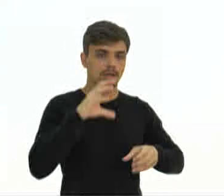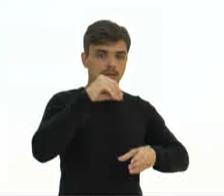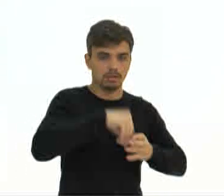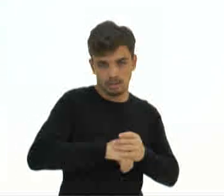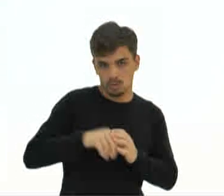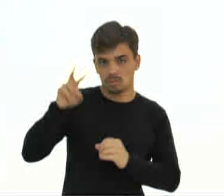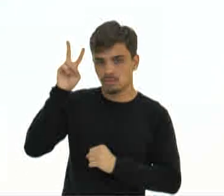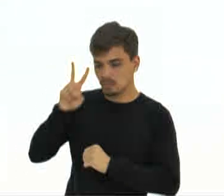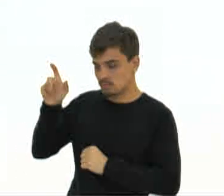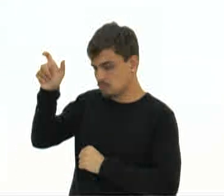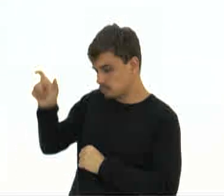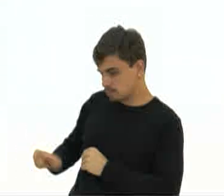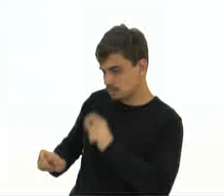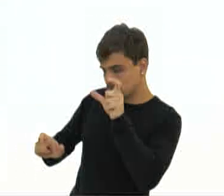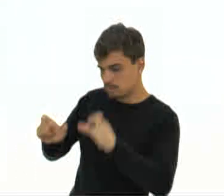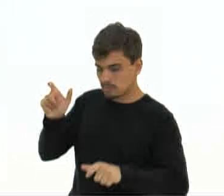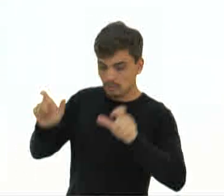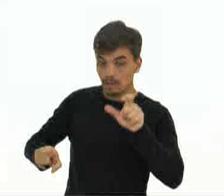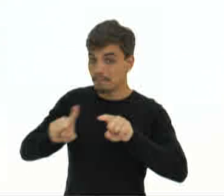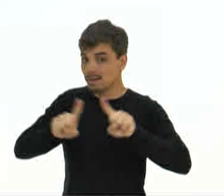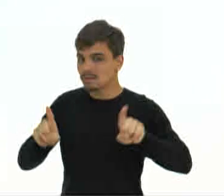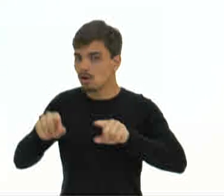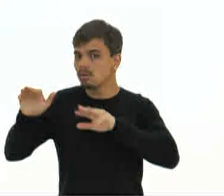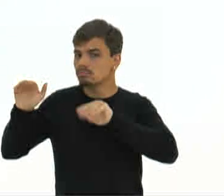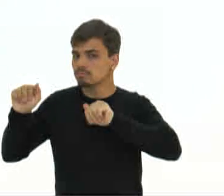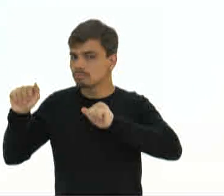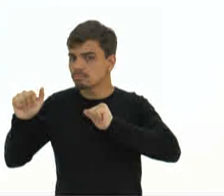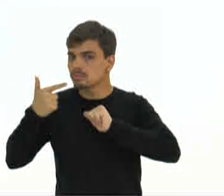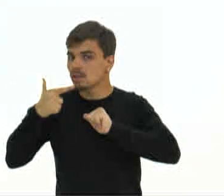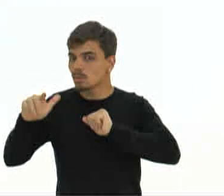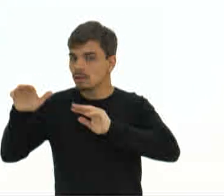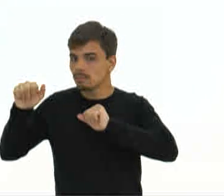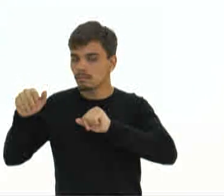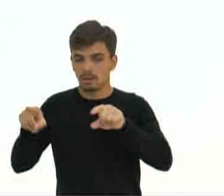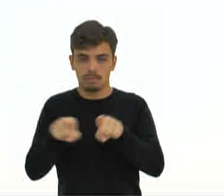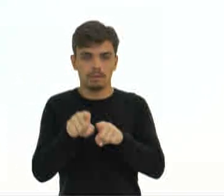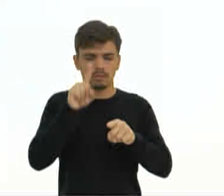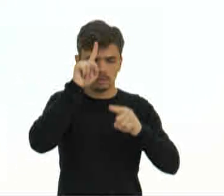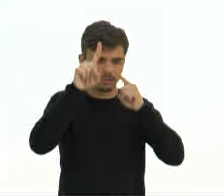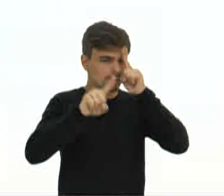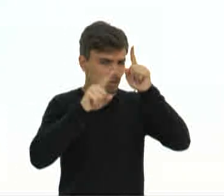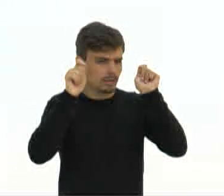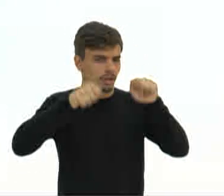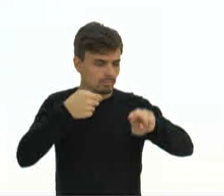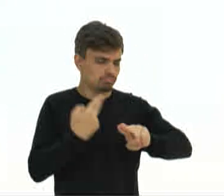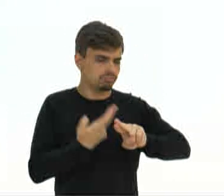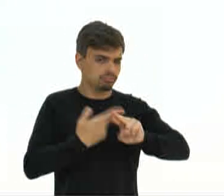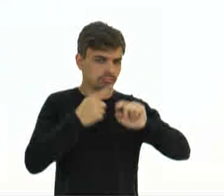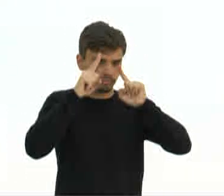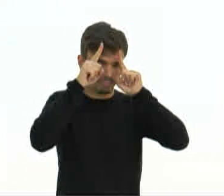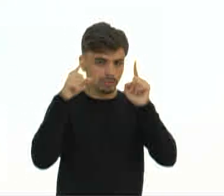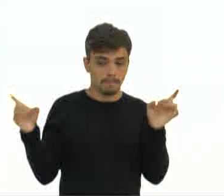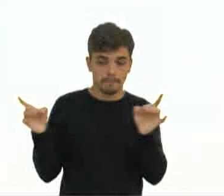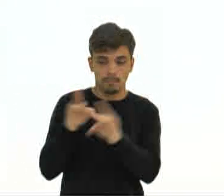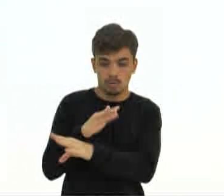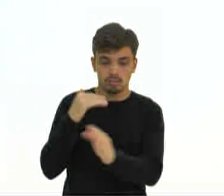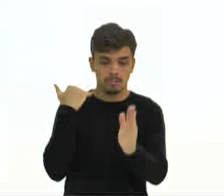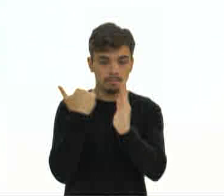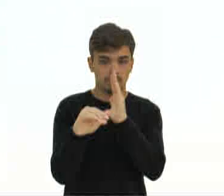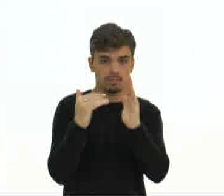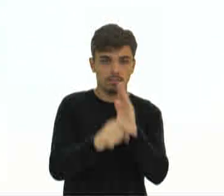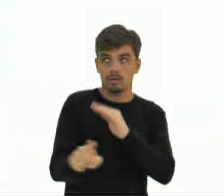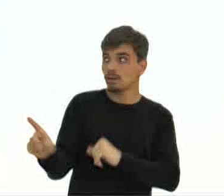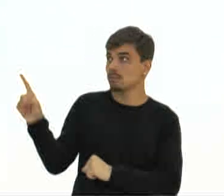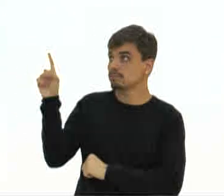a comunicação verbal em espanhol. Use a sua criatividade e, por fim, envie por e-mail para esse e-mail